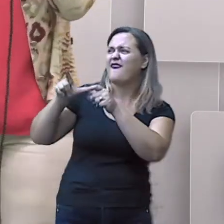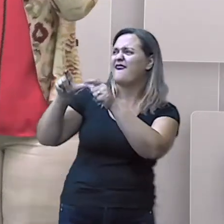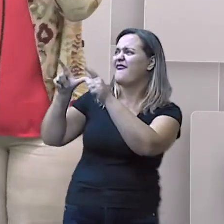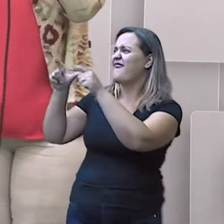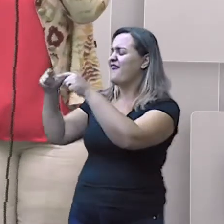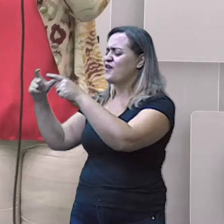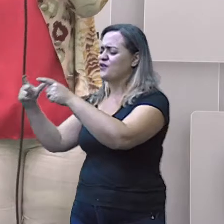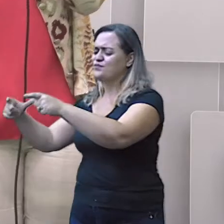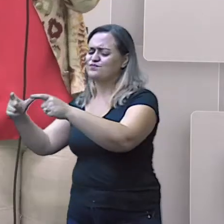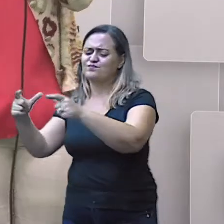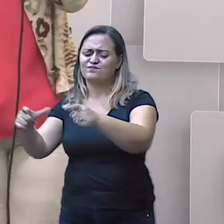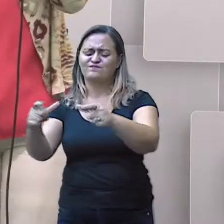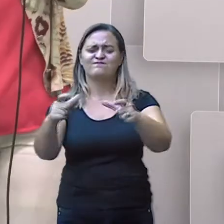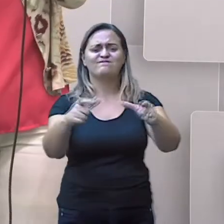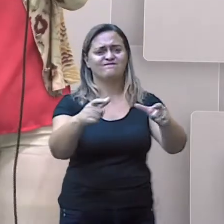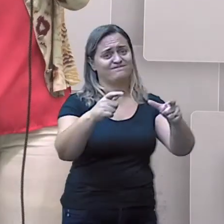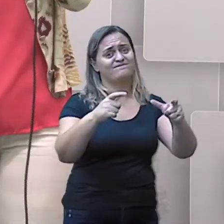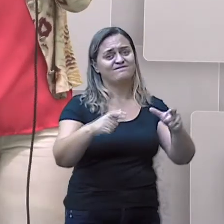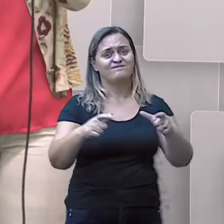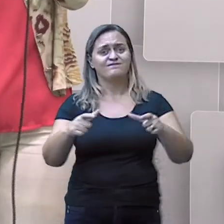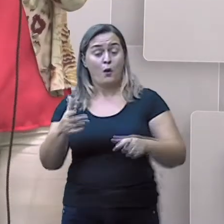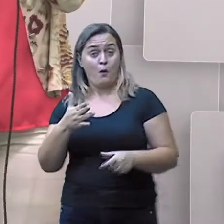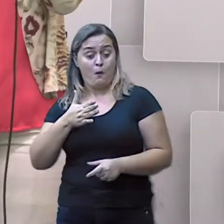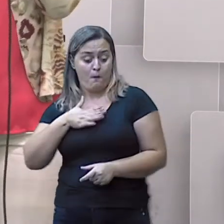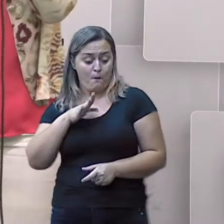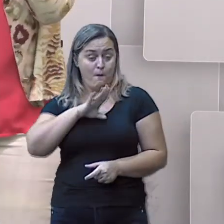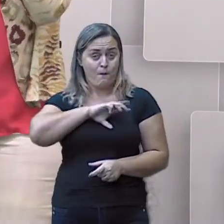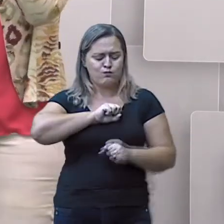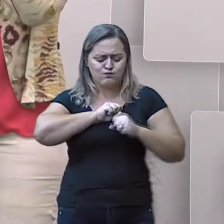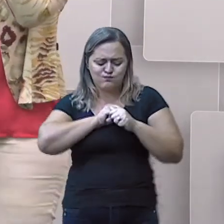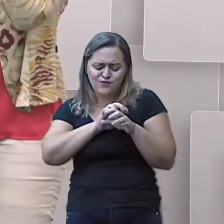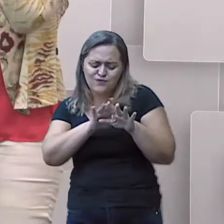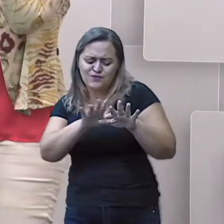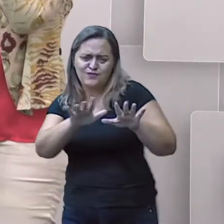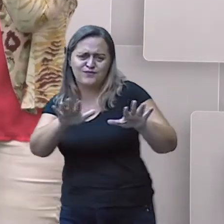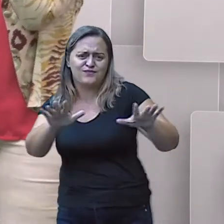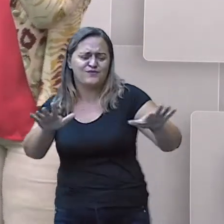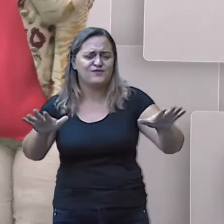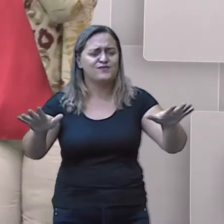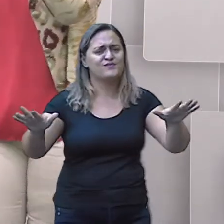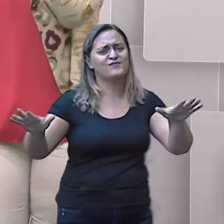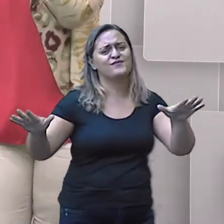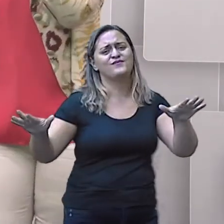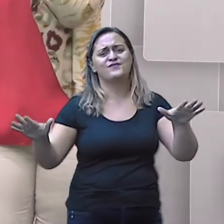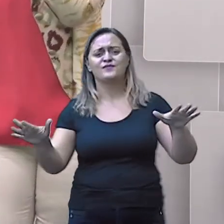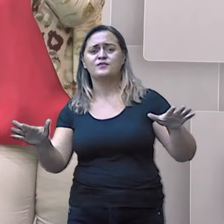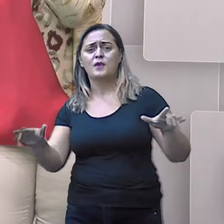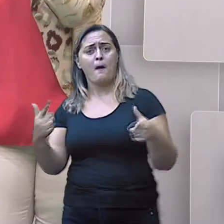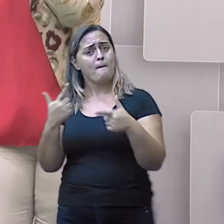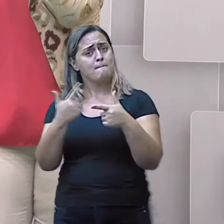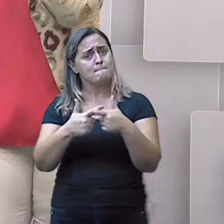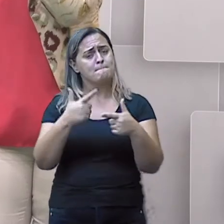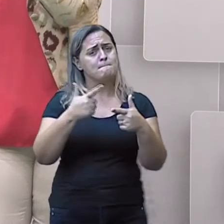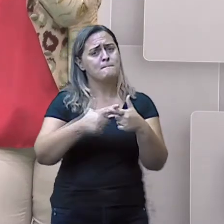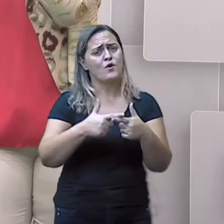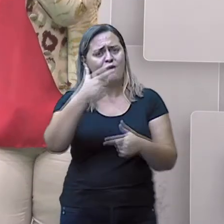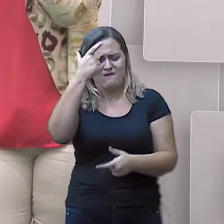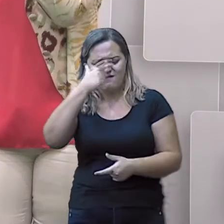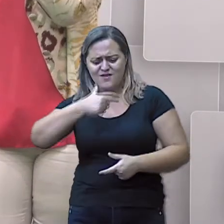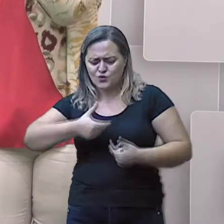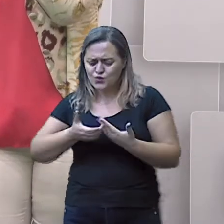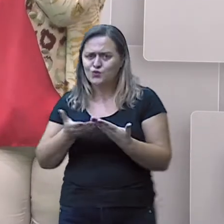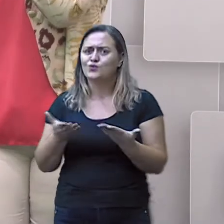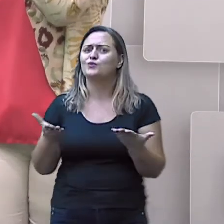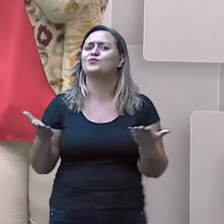por todo canto, espalhando meu amor. Pois para se ser